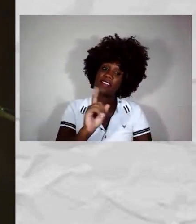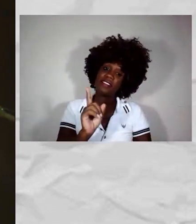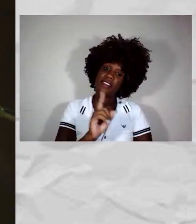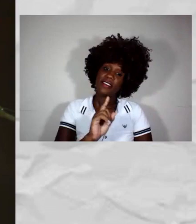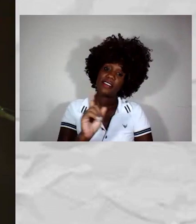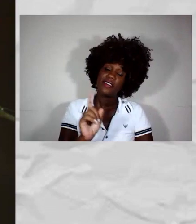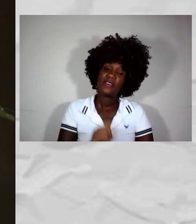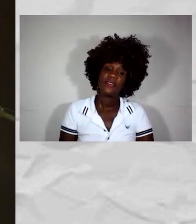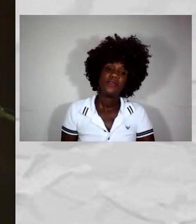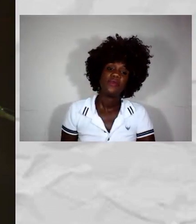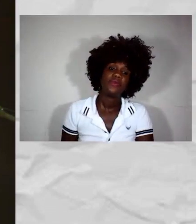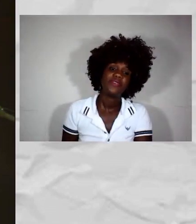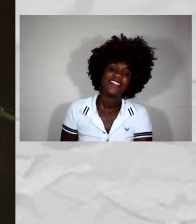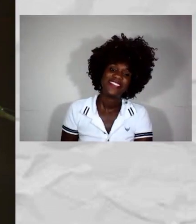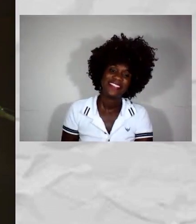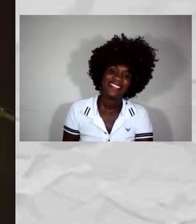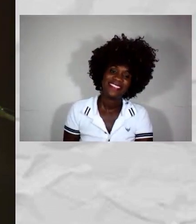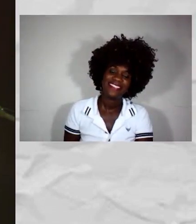não.